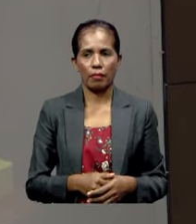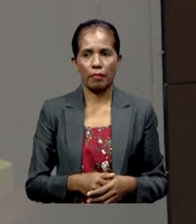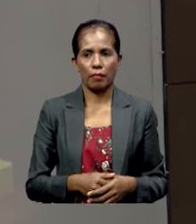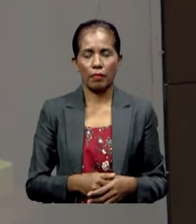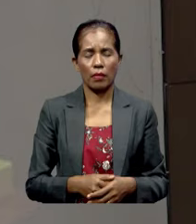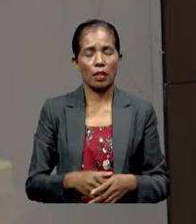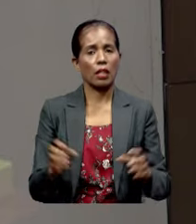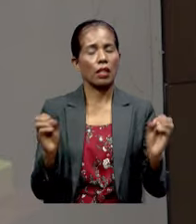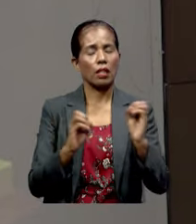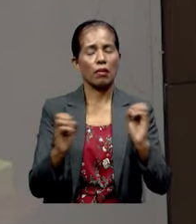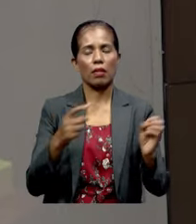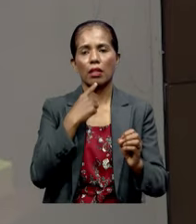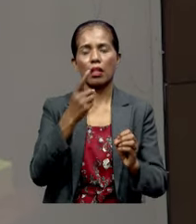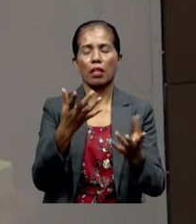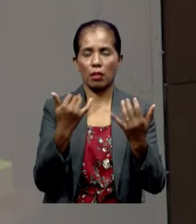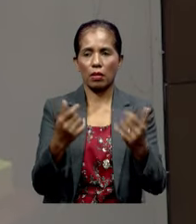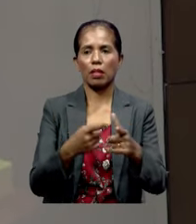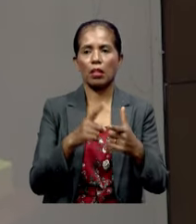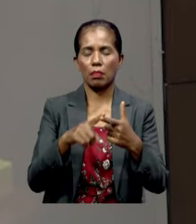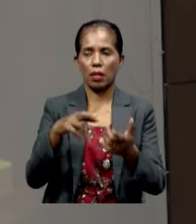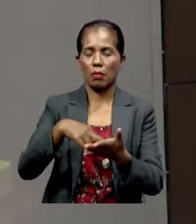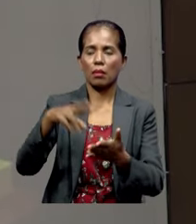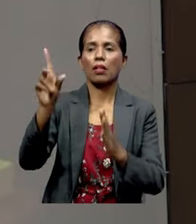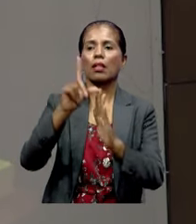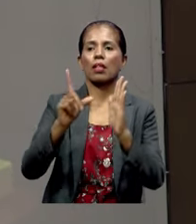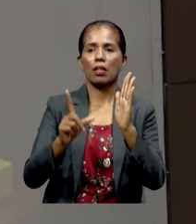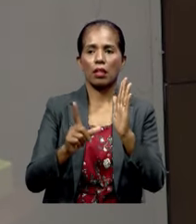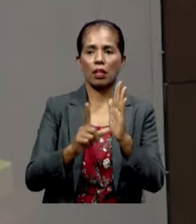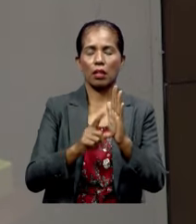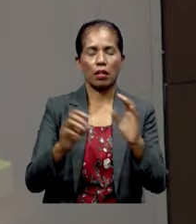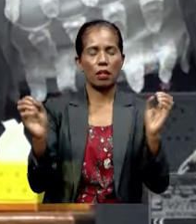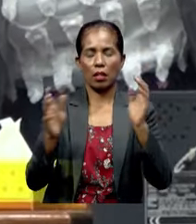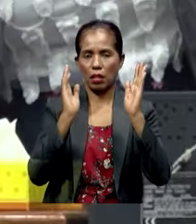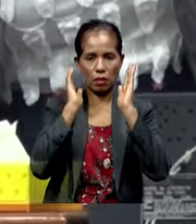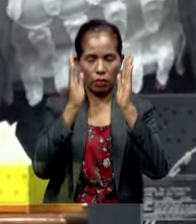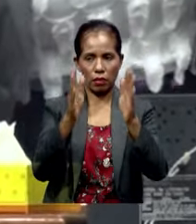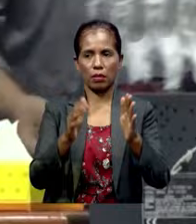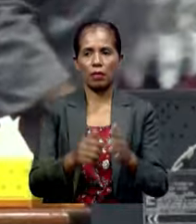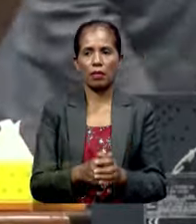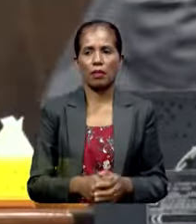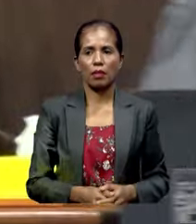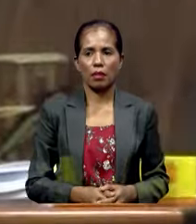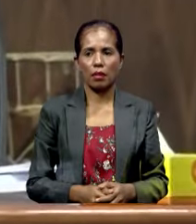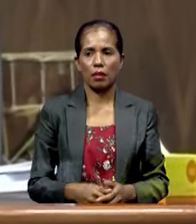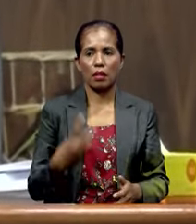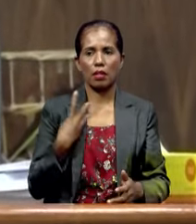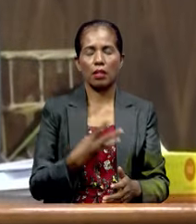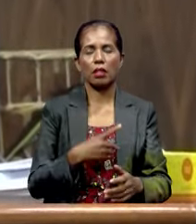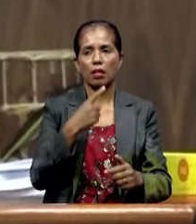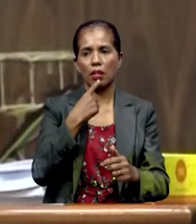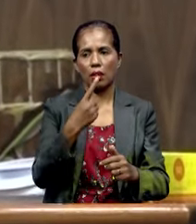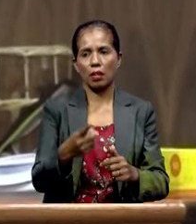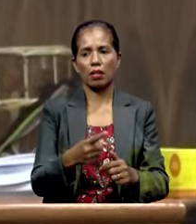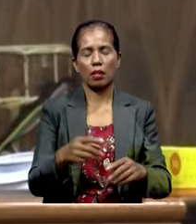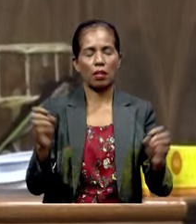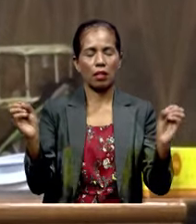Se ela aprecia agora, depois da prova de lei, né? Já não faz sentido. E né, mas